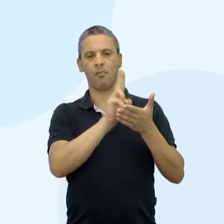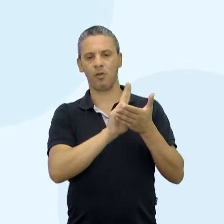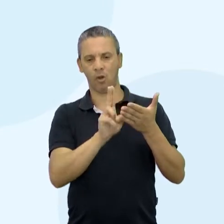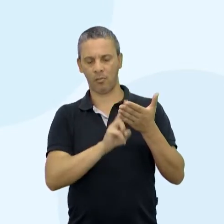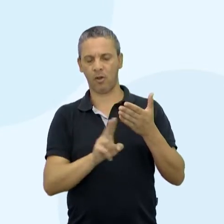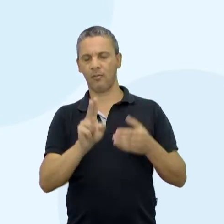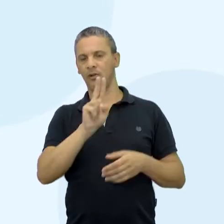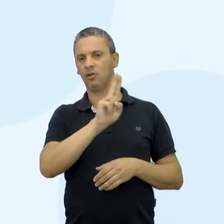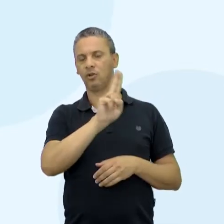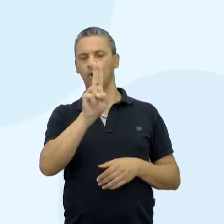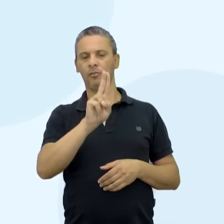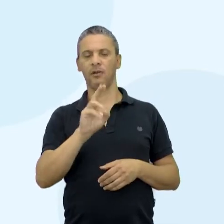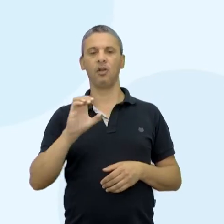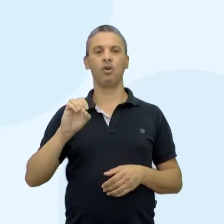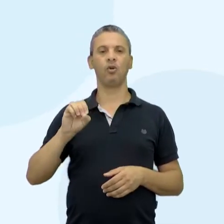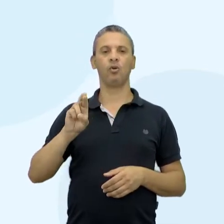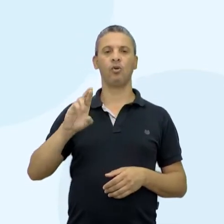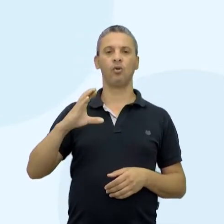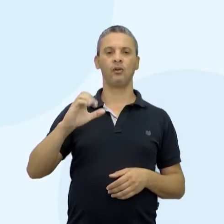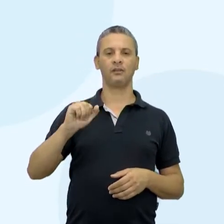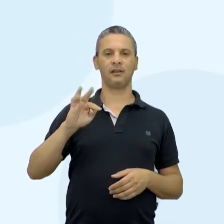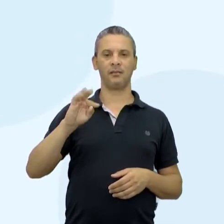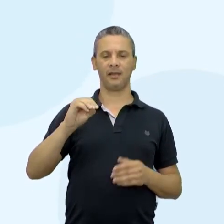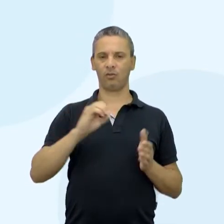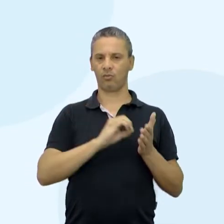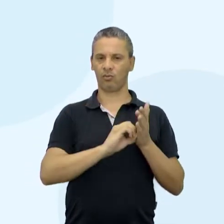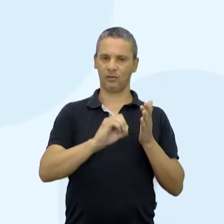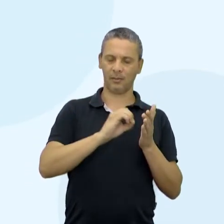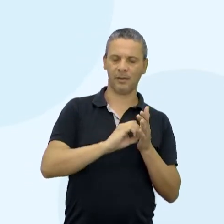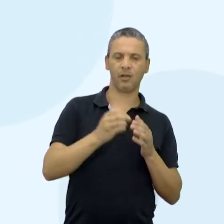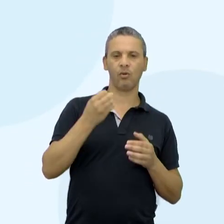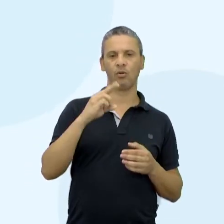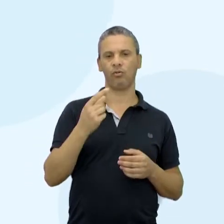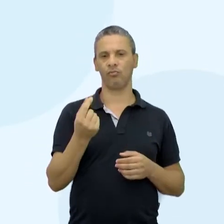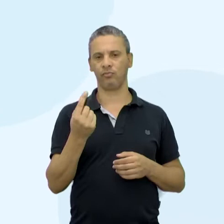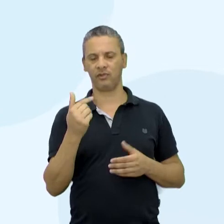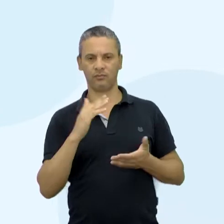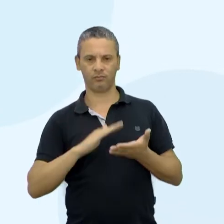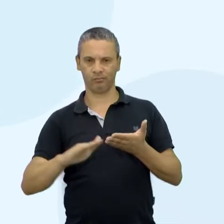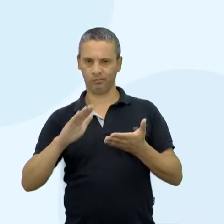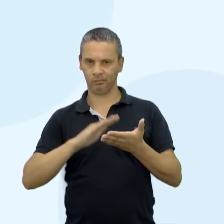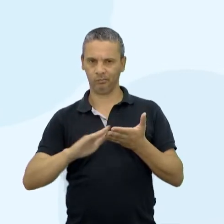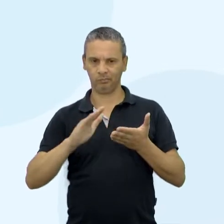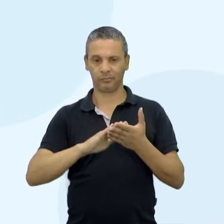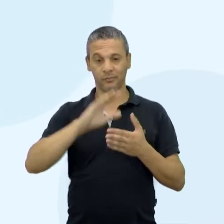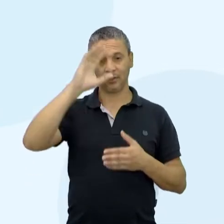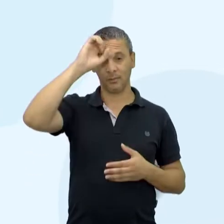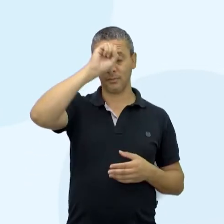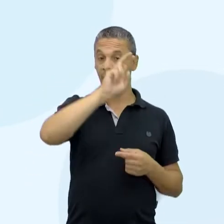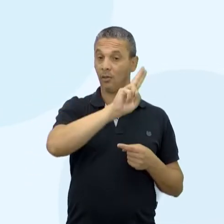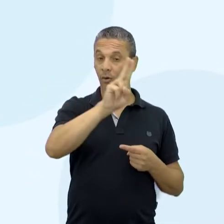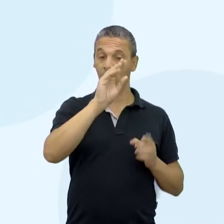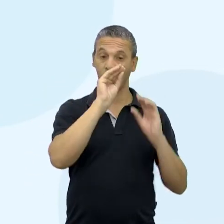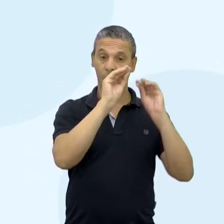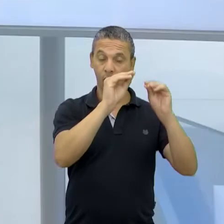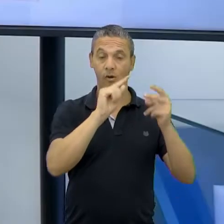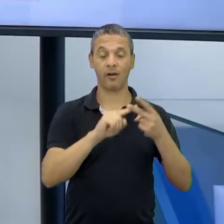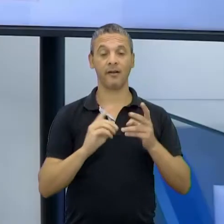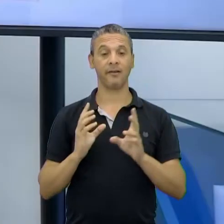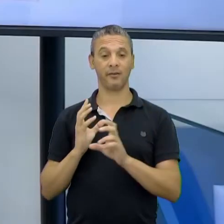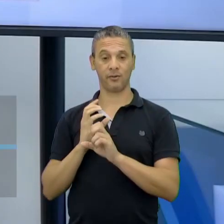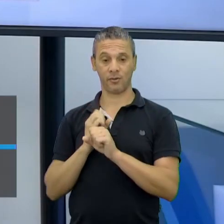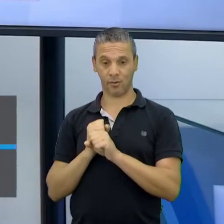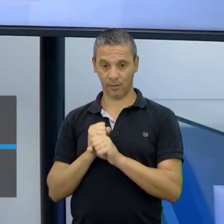como o orçamento, as despesas financeiras. Então, nós vamos aprender a renomear, nós vamos aprender a fazer a